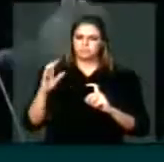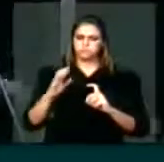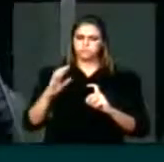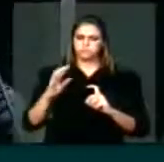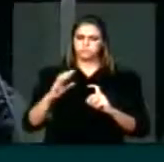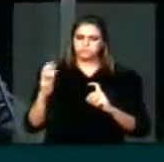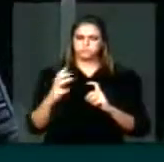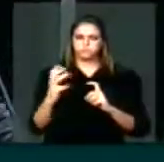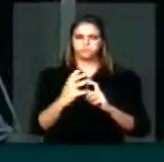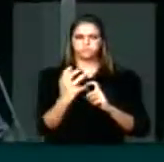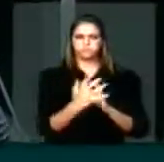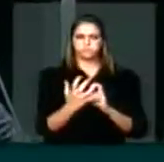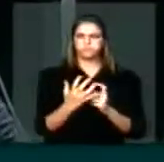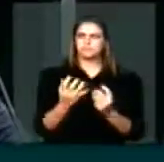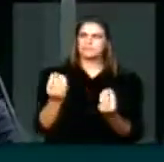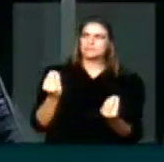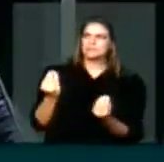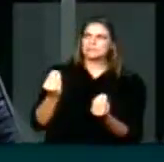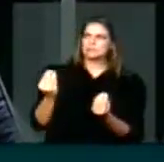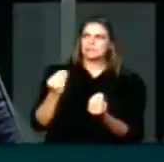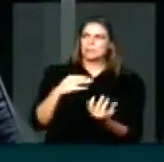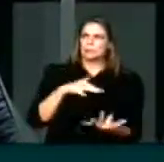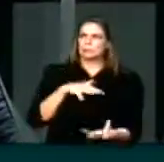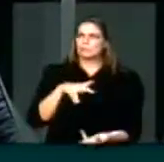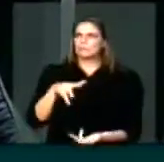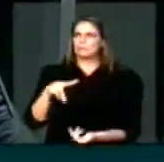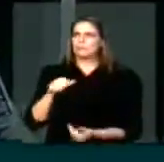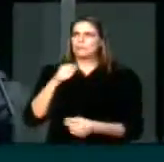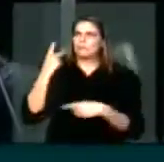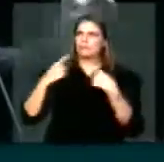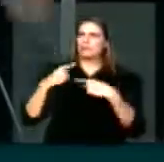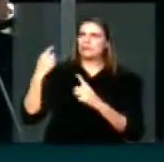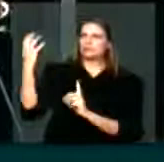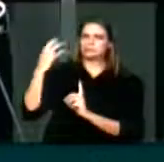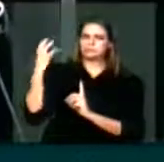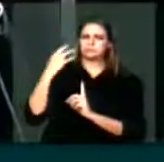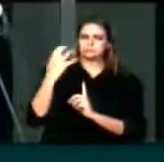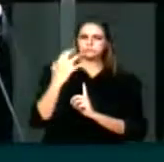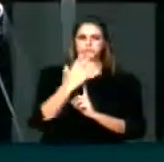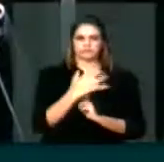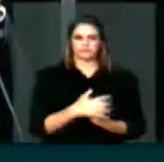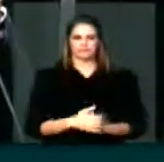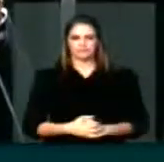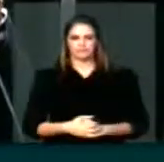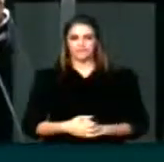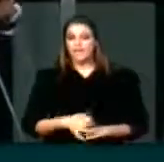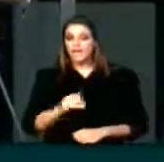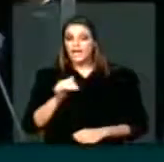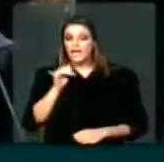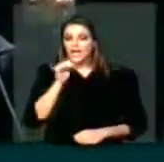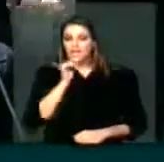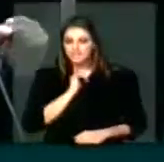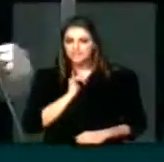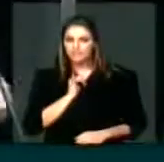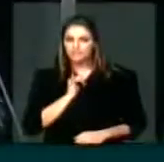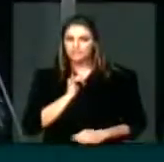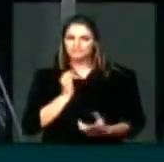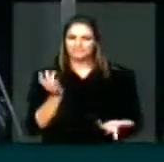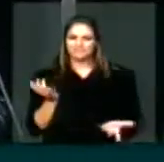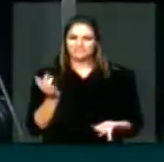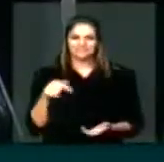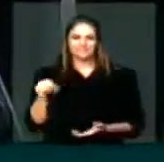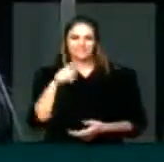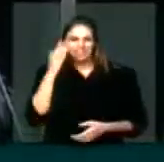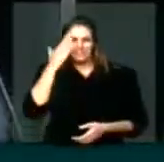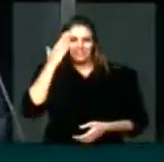mundo e as políticas que são enredadas. Eu vou dar um exemplo concreto, já que nós estamos tratando